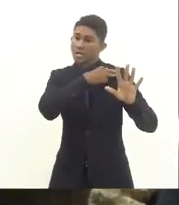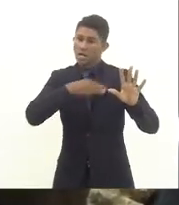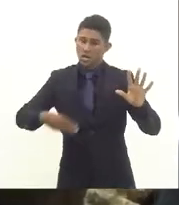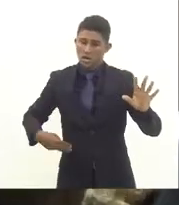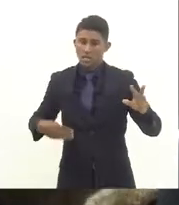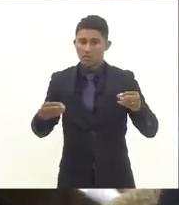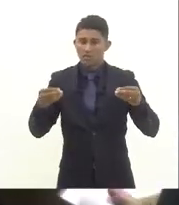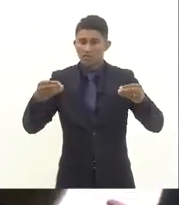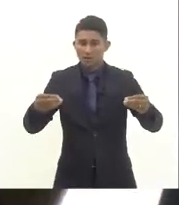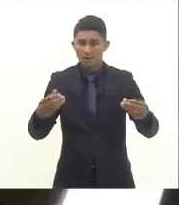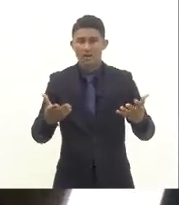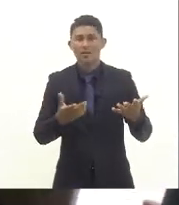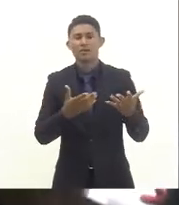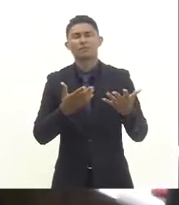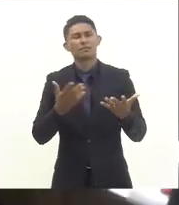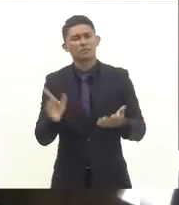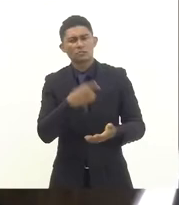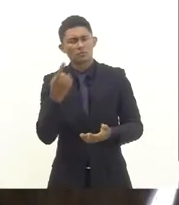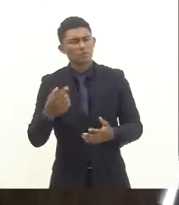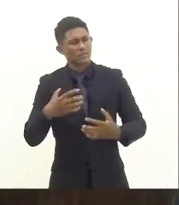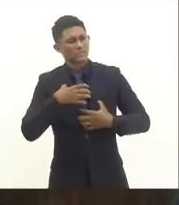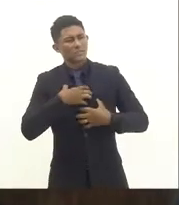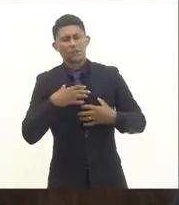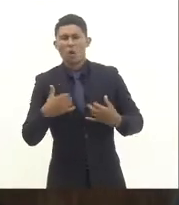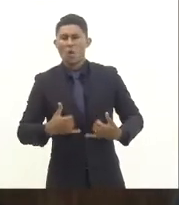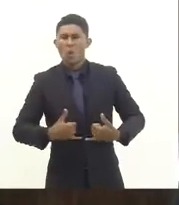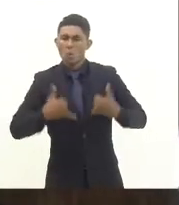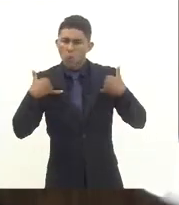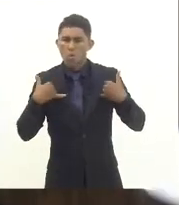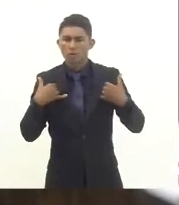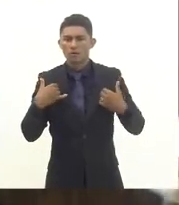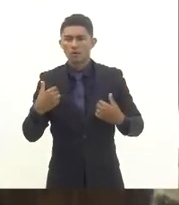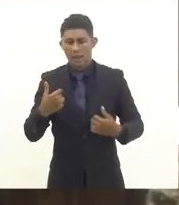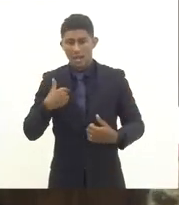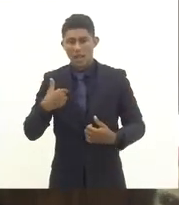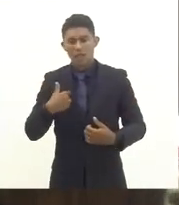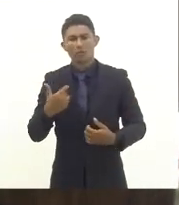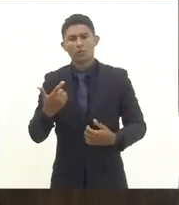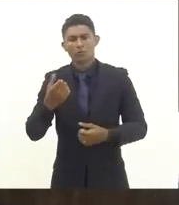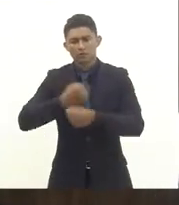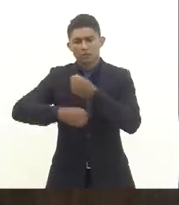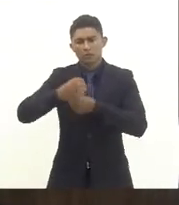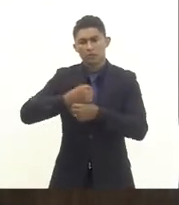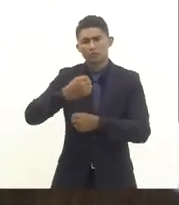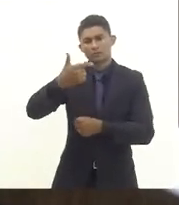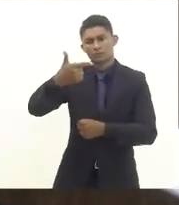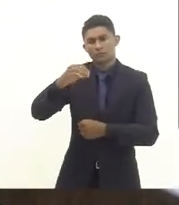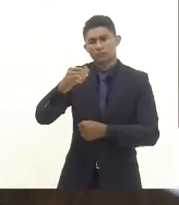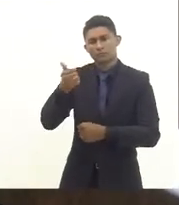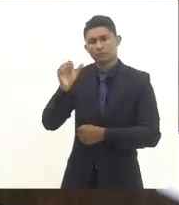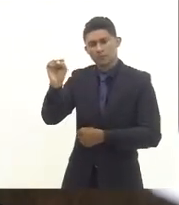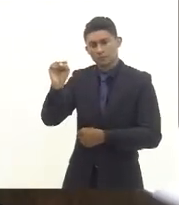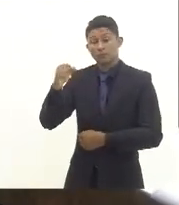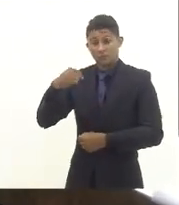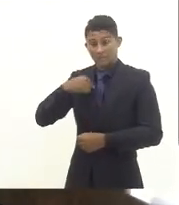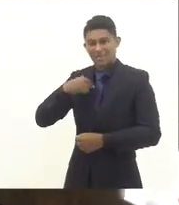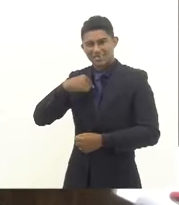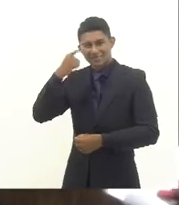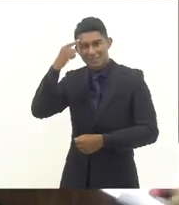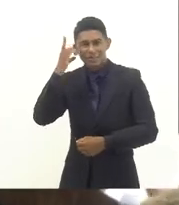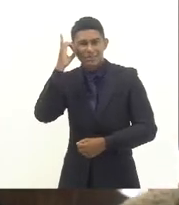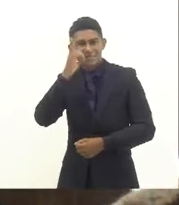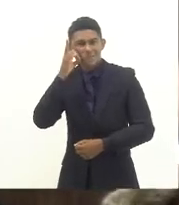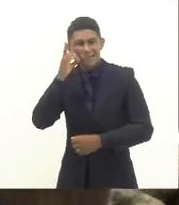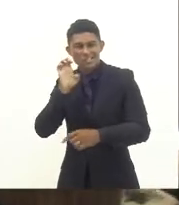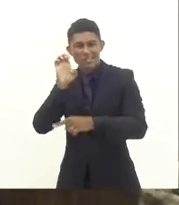realmente é um orgulho para nós eu tive muita satisfação pessoal quando em 2018 na minha segunda campanha de deputado estadual